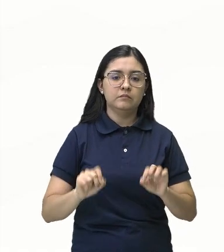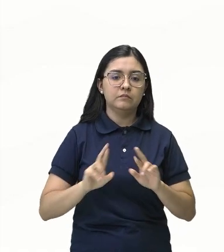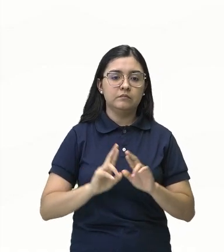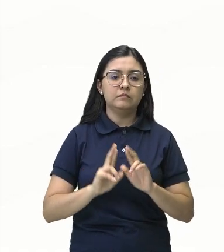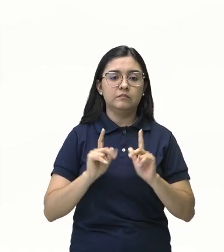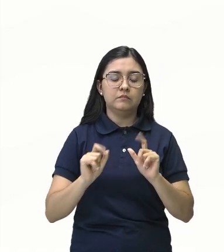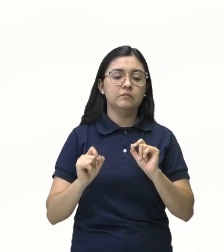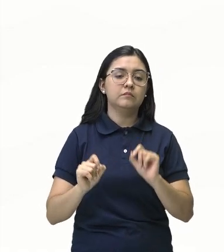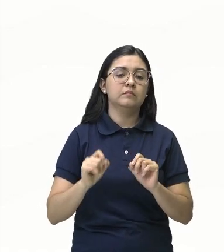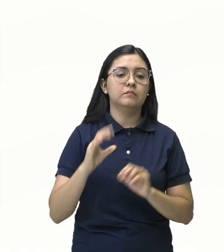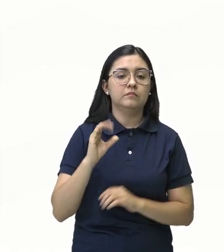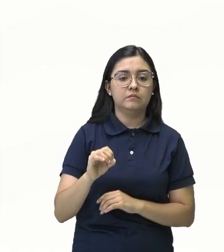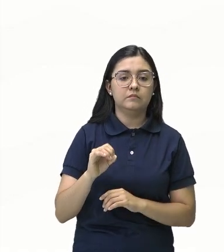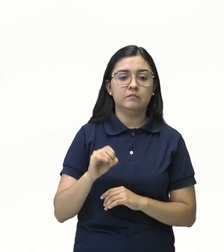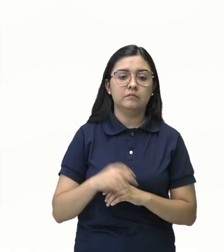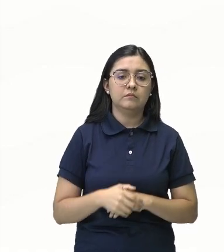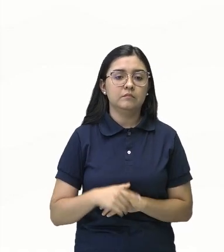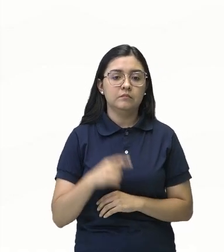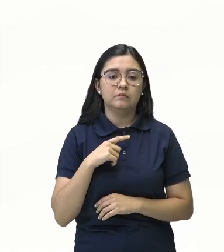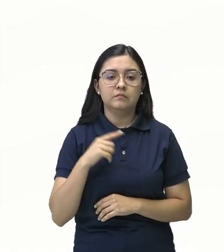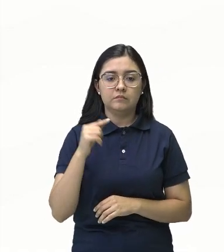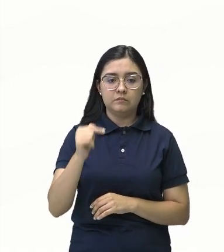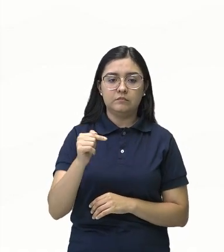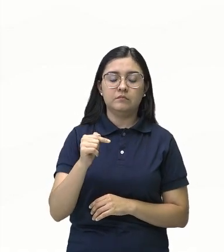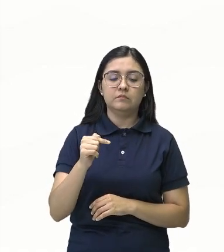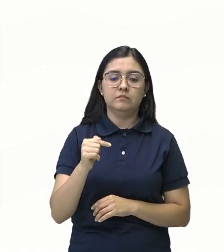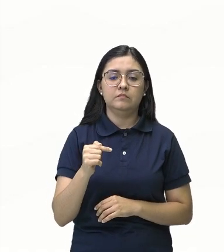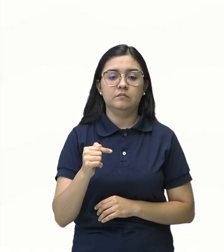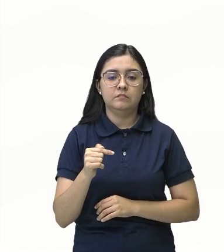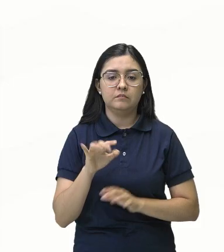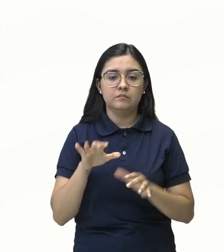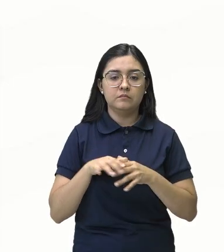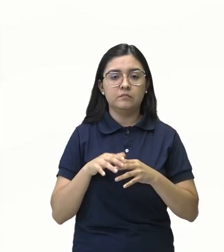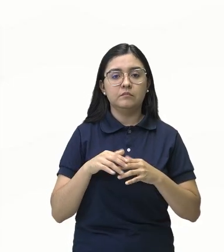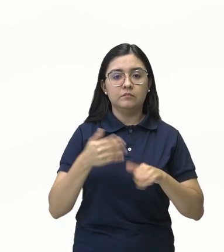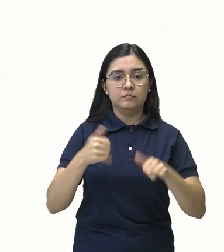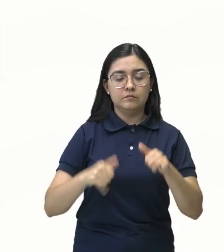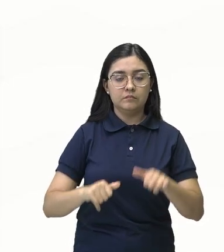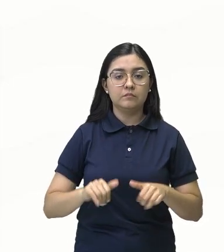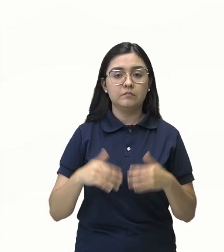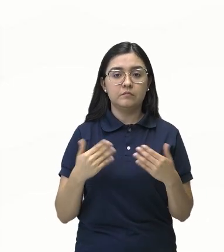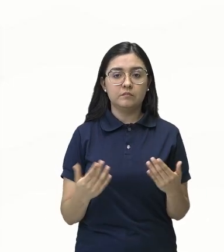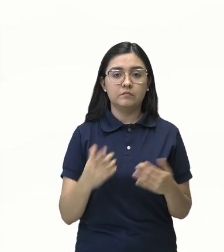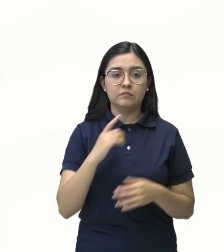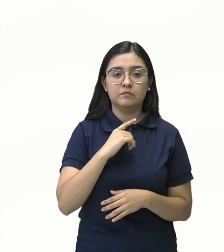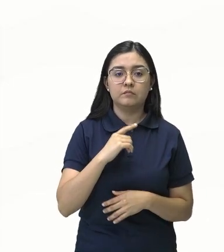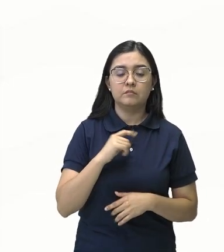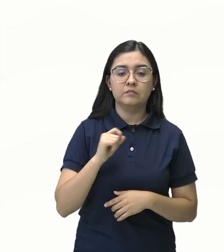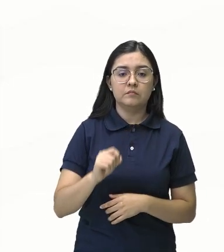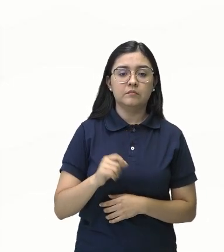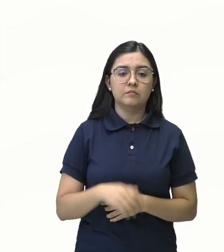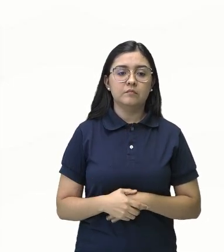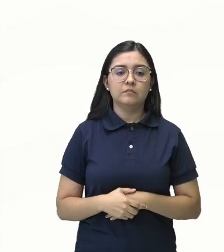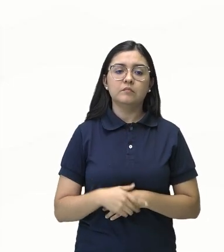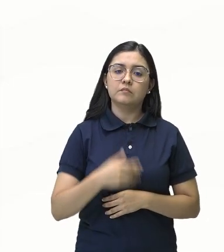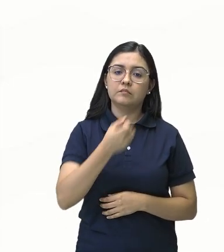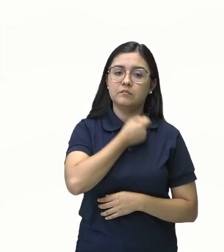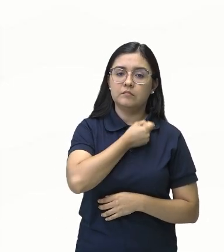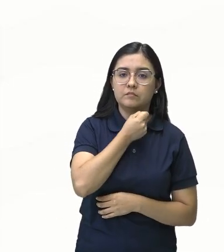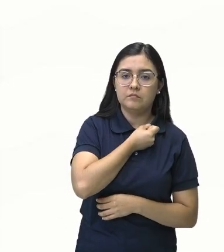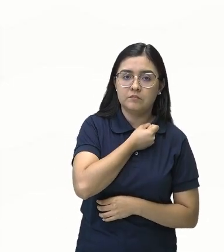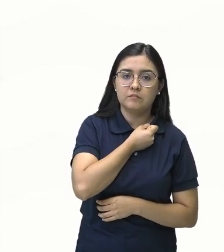zero, menos de 7 categorias avaliadas, tá bom? Então, a gente tem aqui os nossos